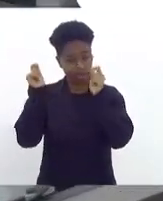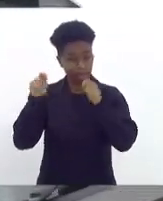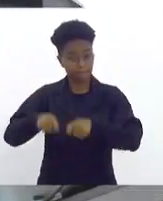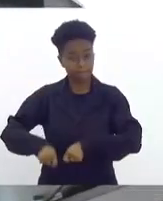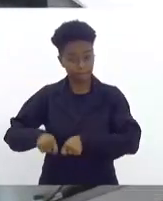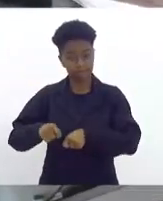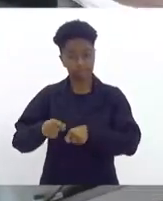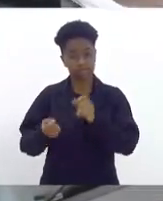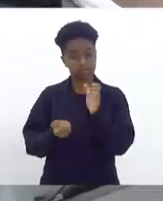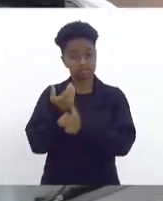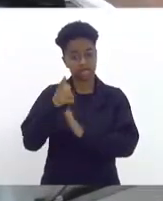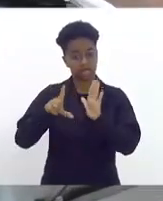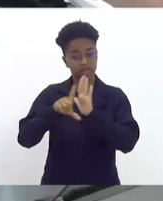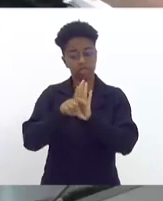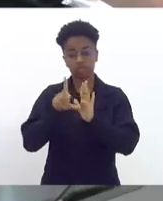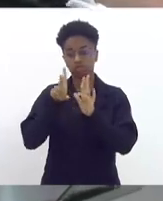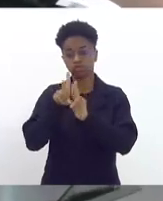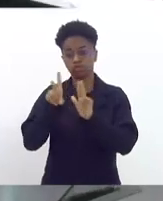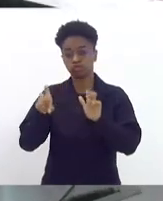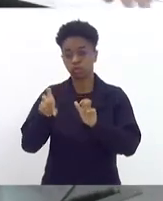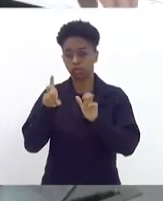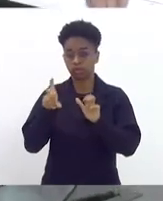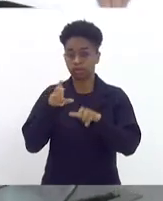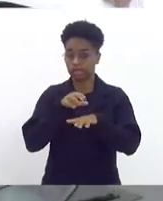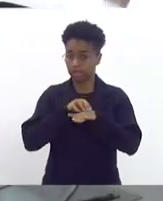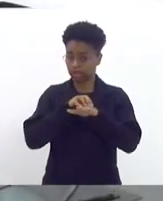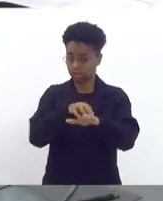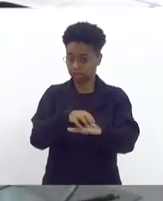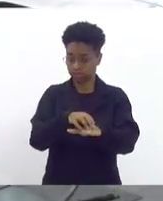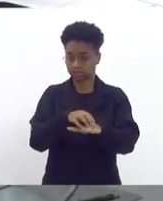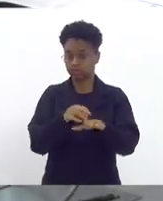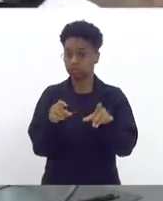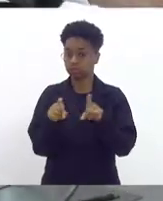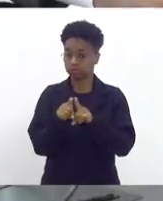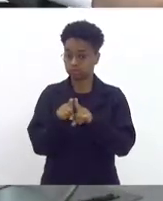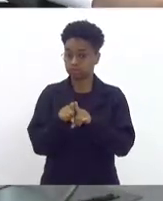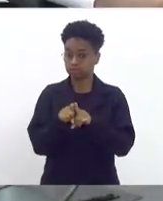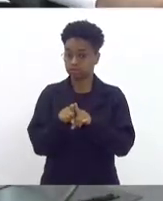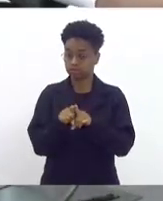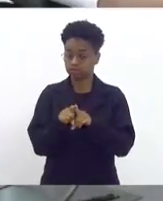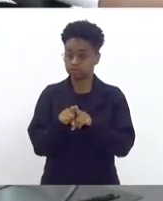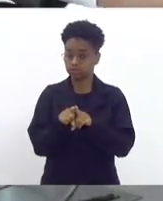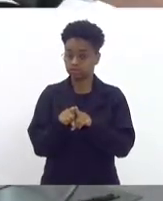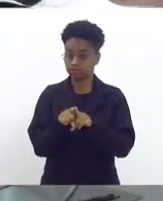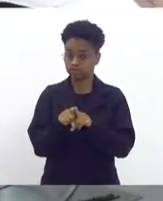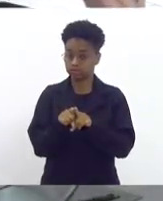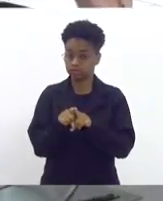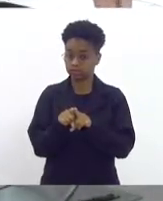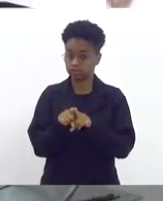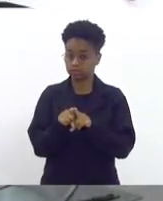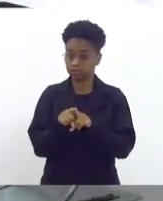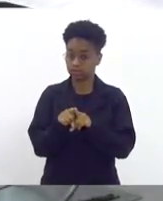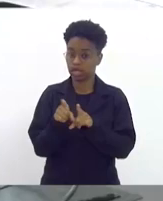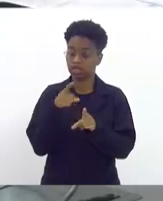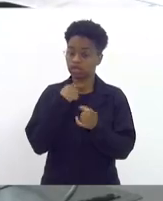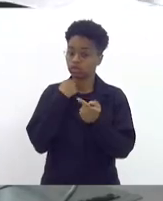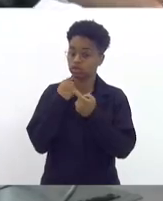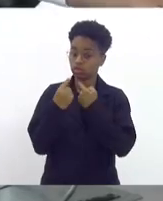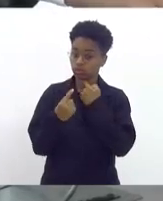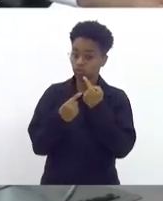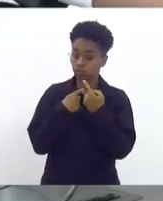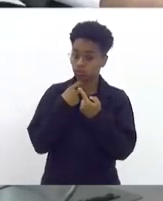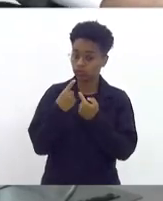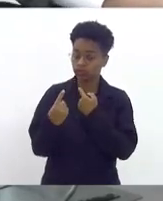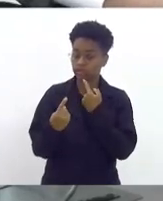legislarmos sobre a questão de trânsito e também existe uma dúvida aqui